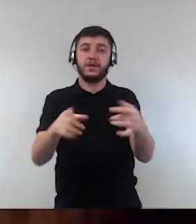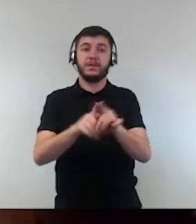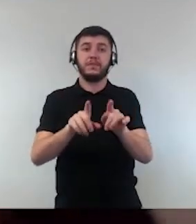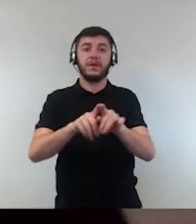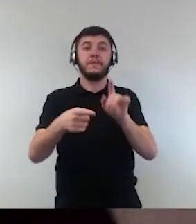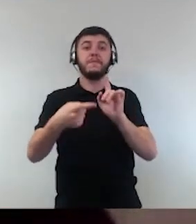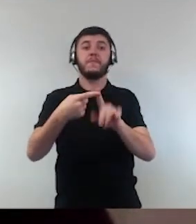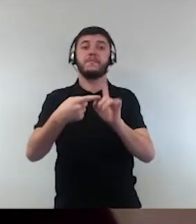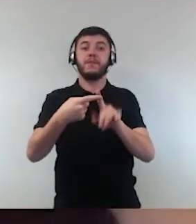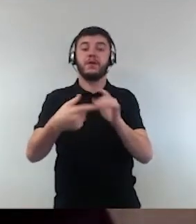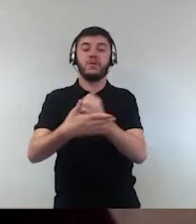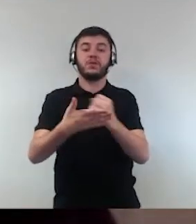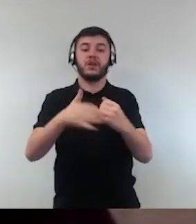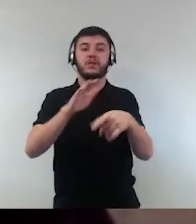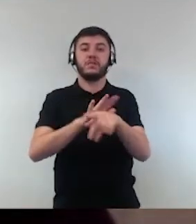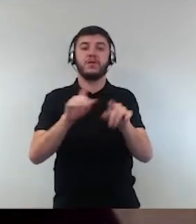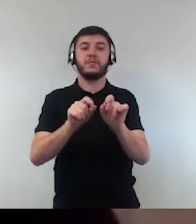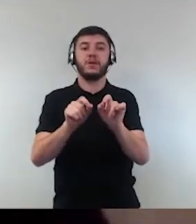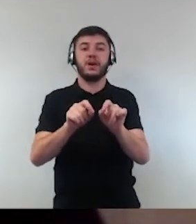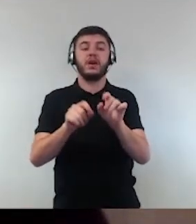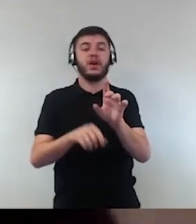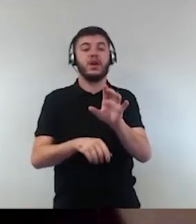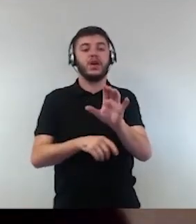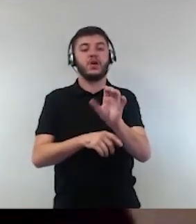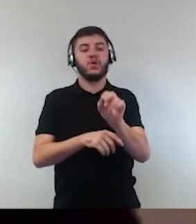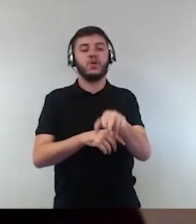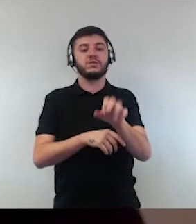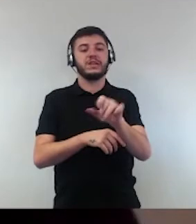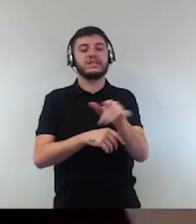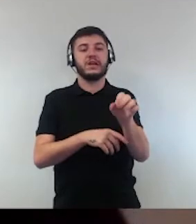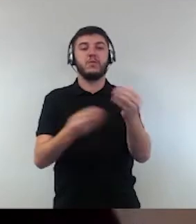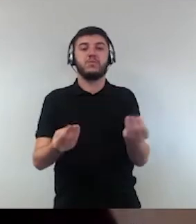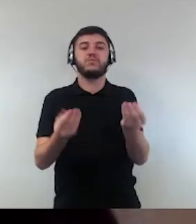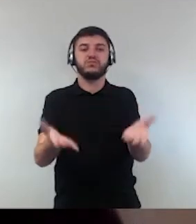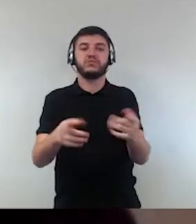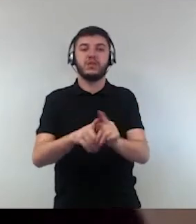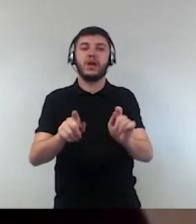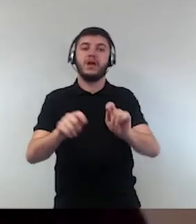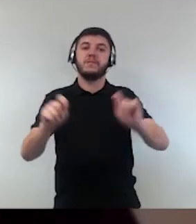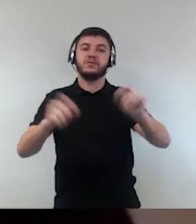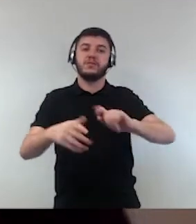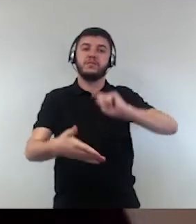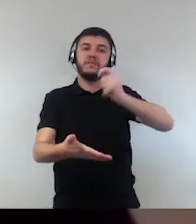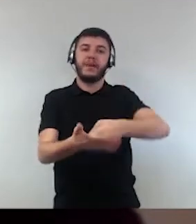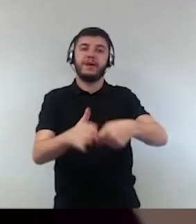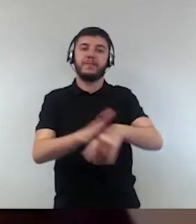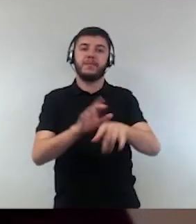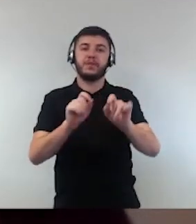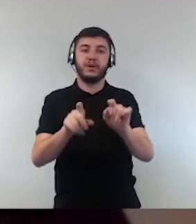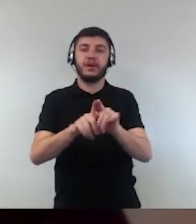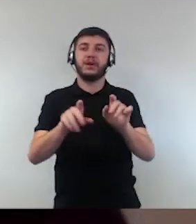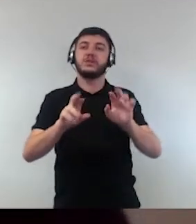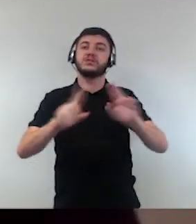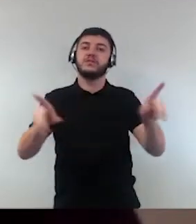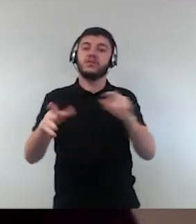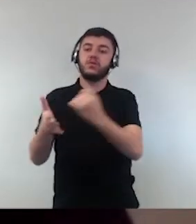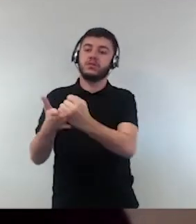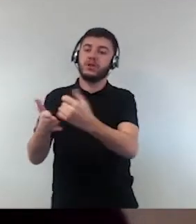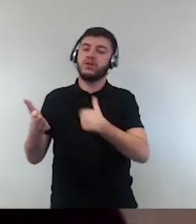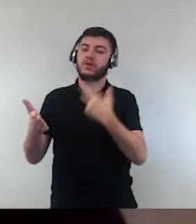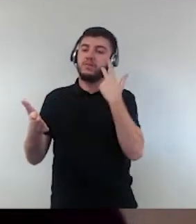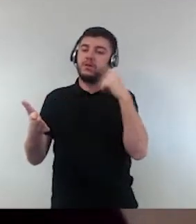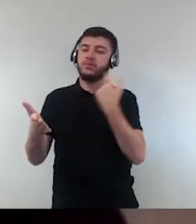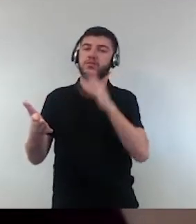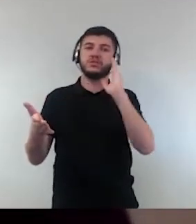de concessão. Quais são as características desses contratos? O que é que ele tem de diferente dos contratos comuns que estamos acostumados a ver no